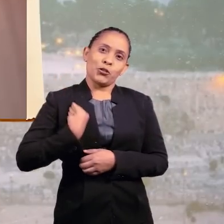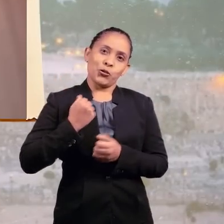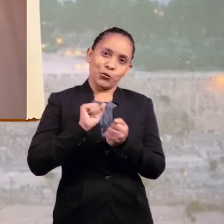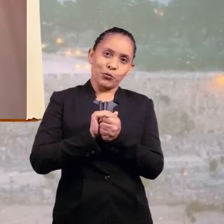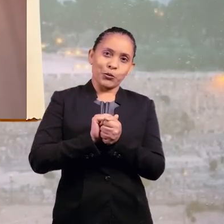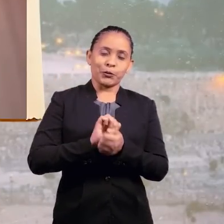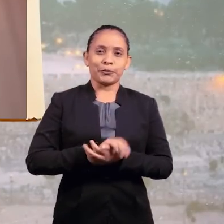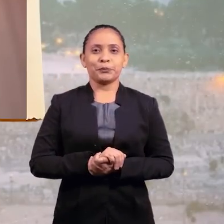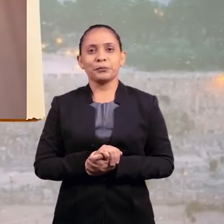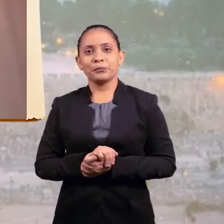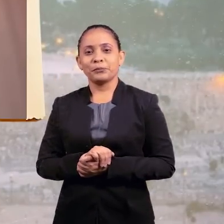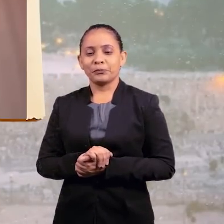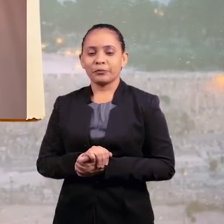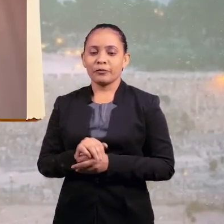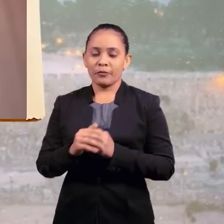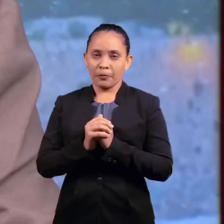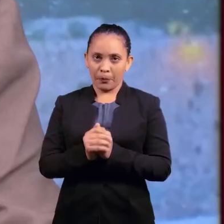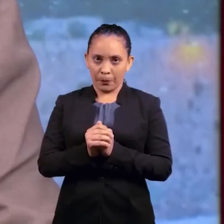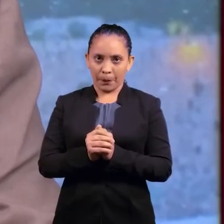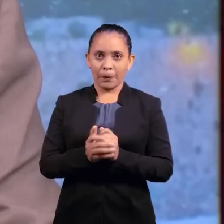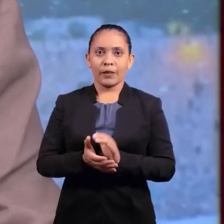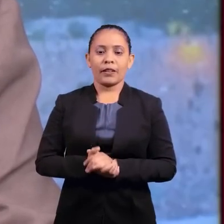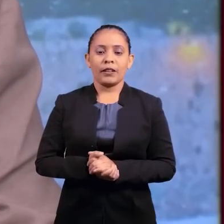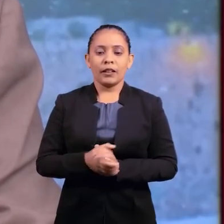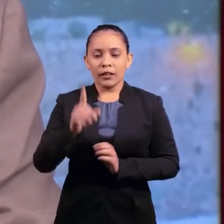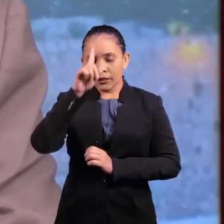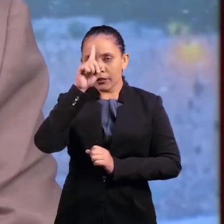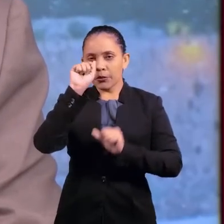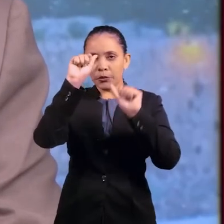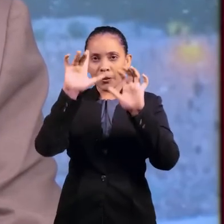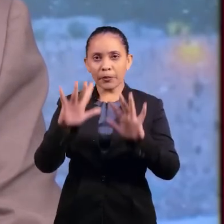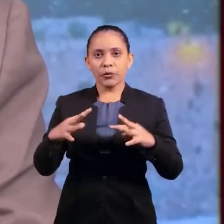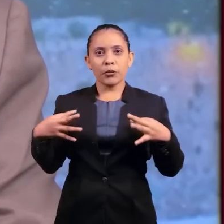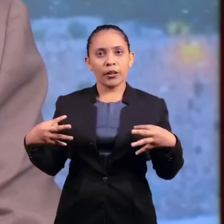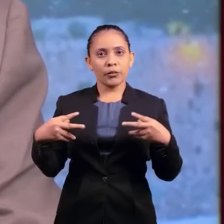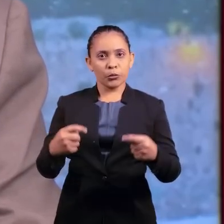sabe, estaremos juntos. Amém. Amém. E que o Senhor